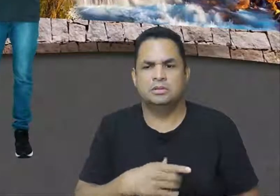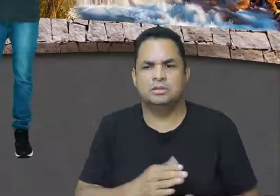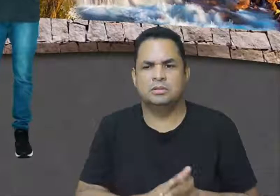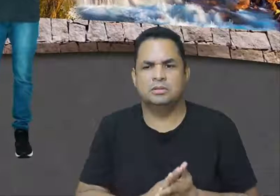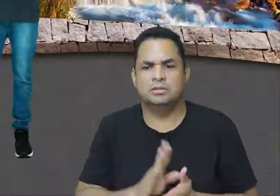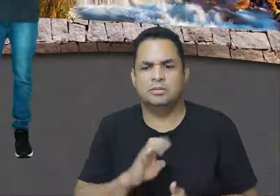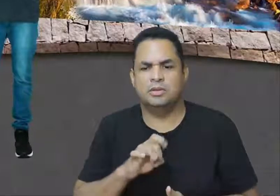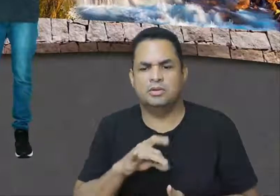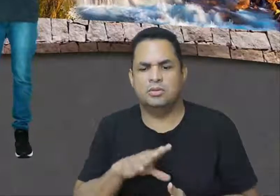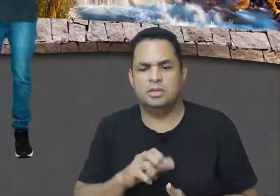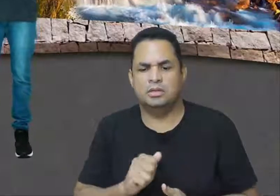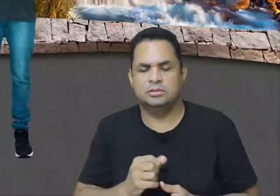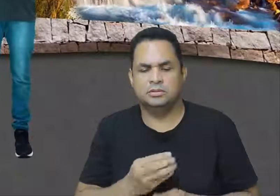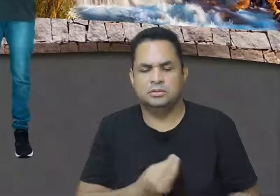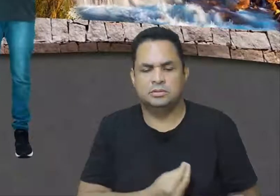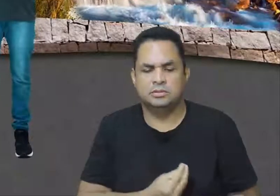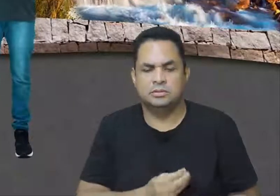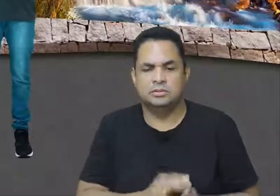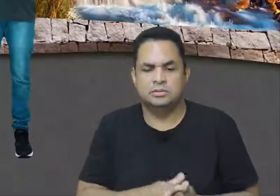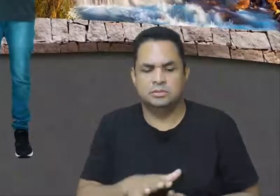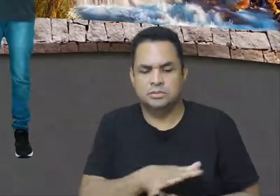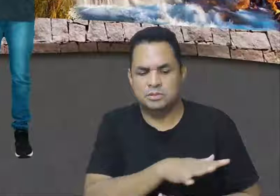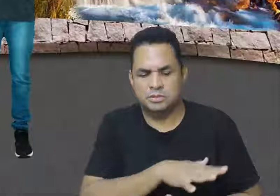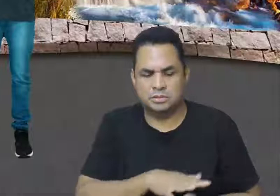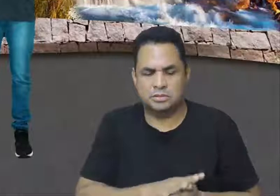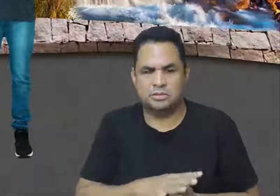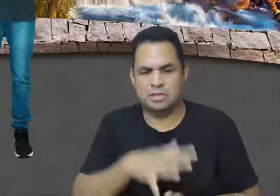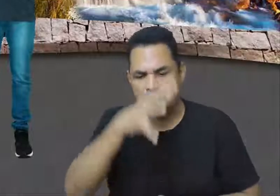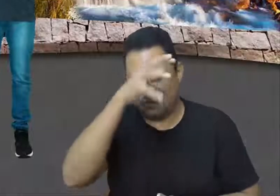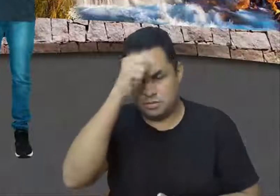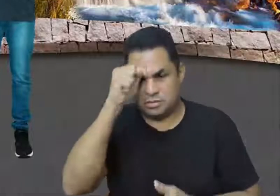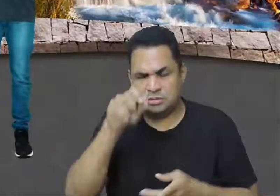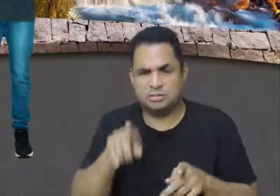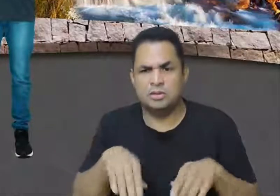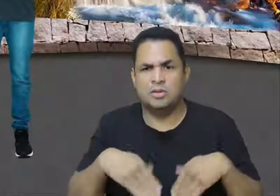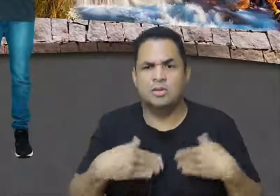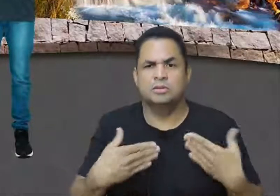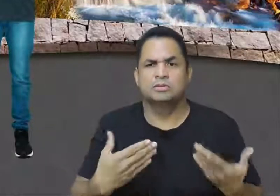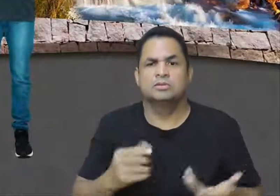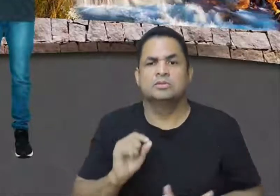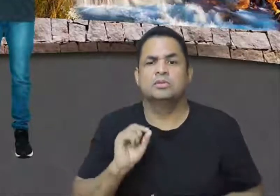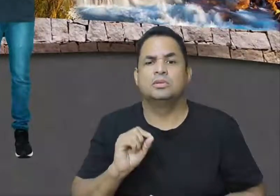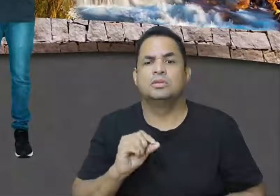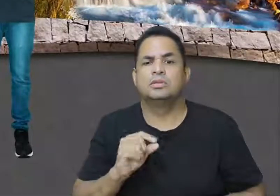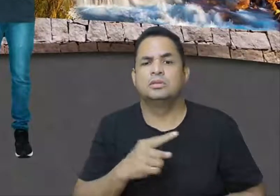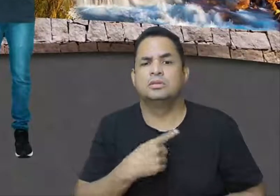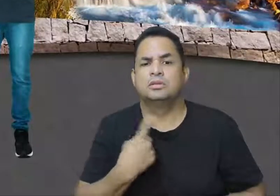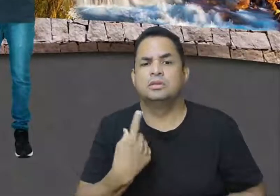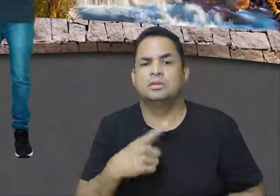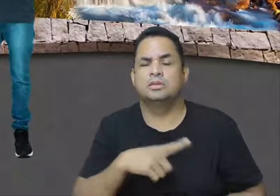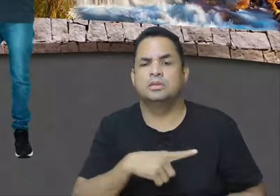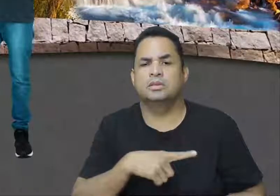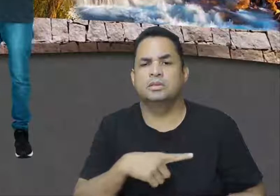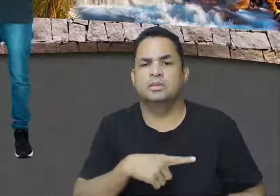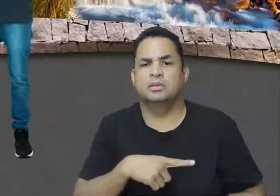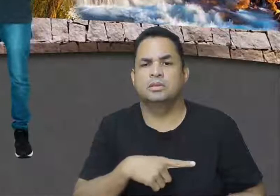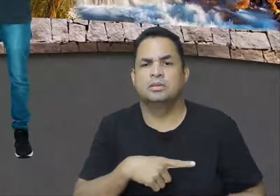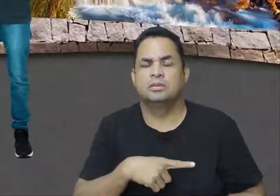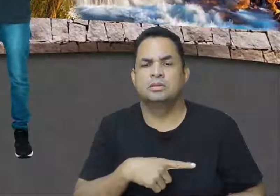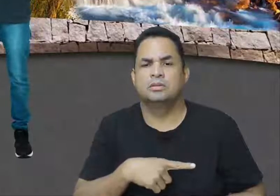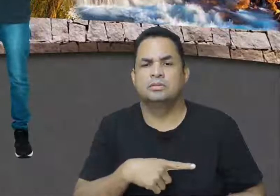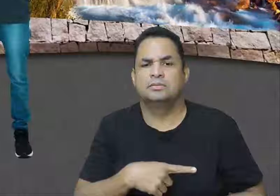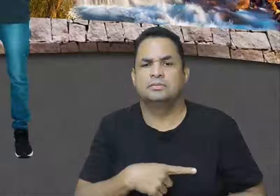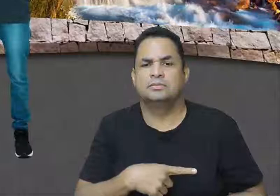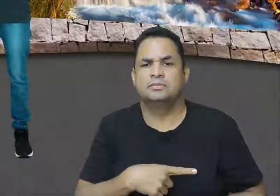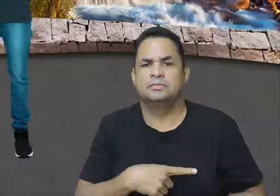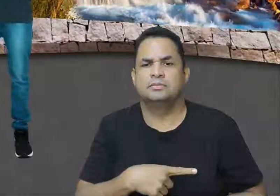o bioma do Cerrado e o bioma amazônico, nos quais, o que é que nós temos aí nesse bioma do Cerrado e no bioma